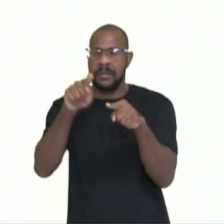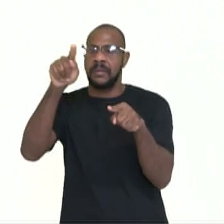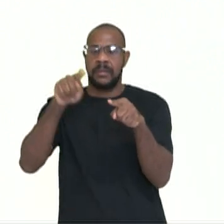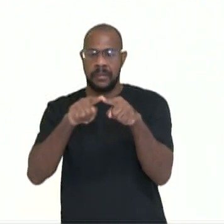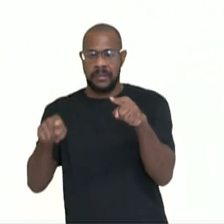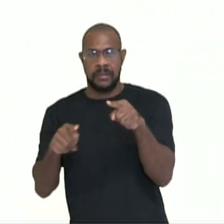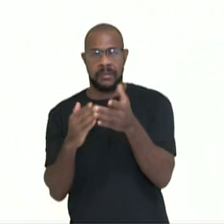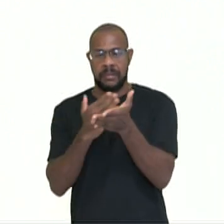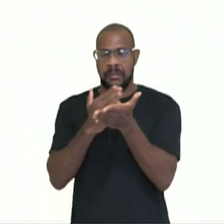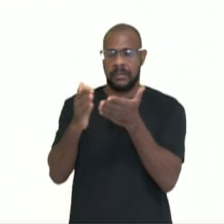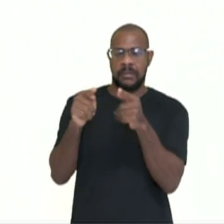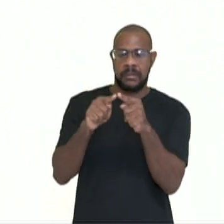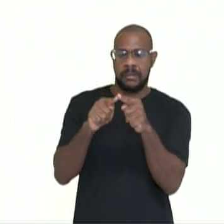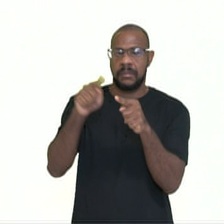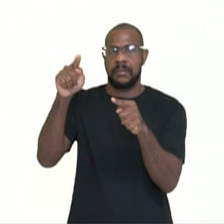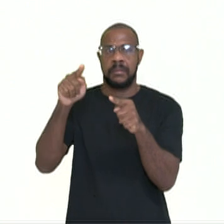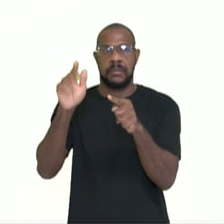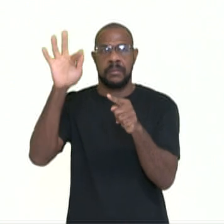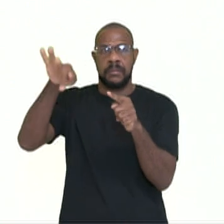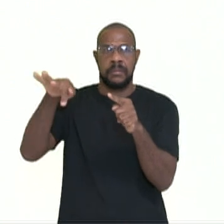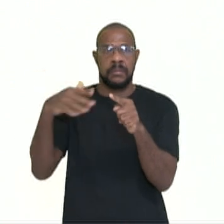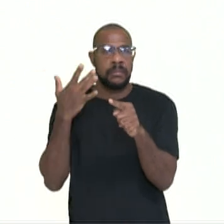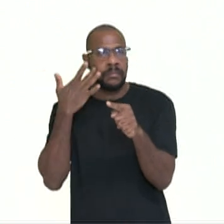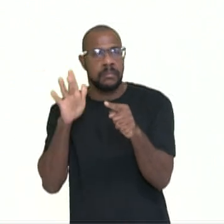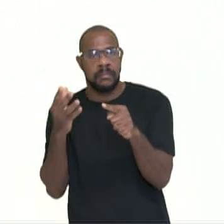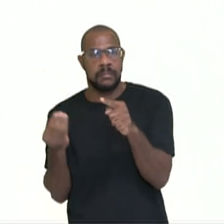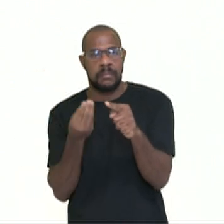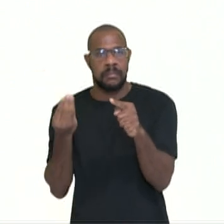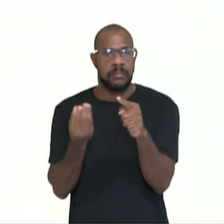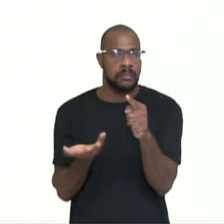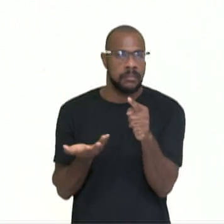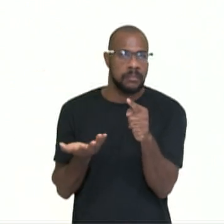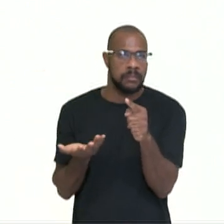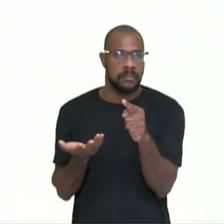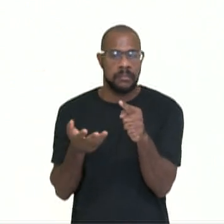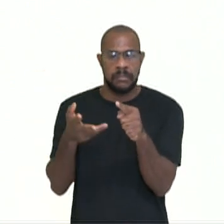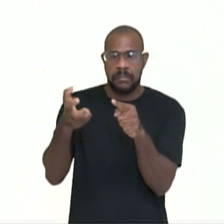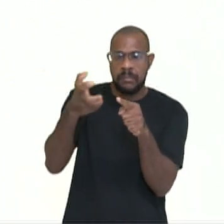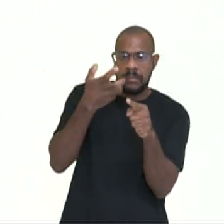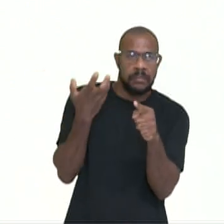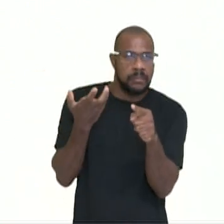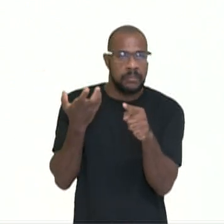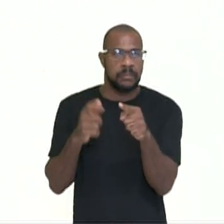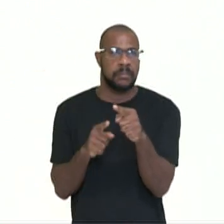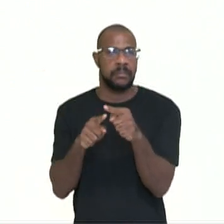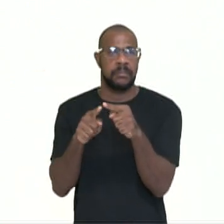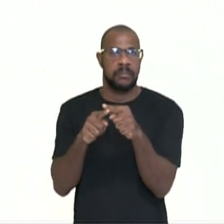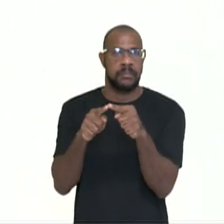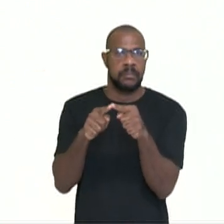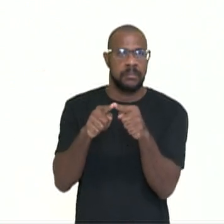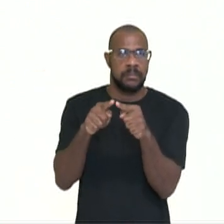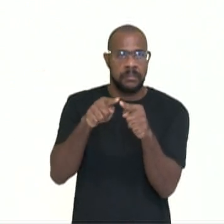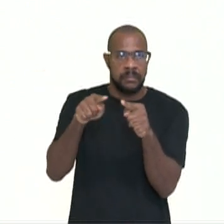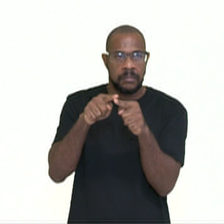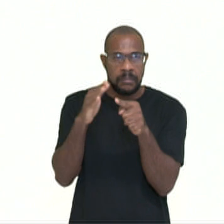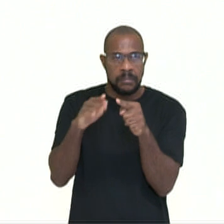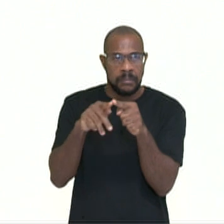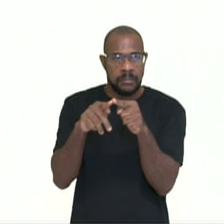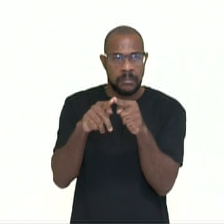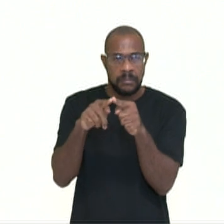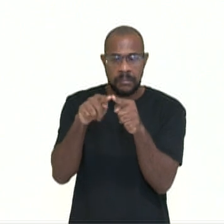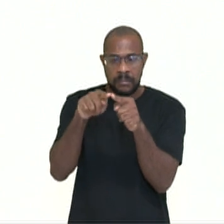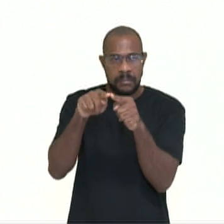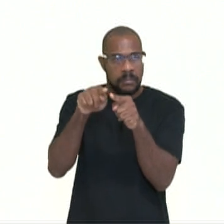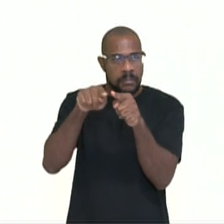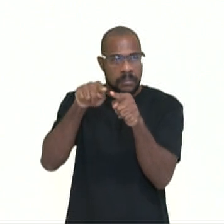começa, mas não sabe onde termina. Cadê as semirretas? Não estou enxergando. Então, a semirreta começa na